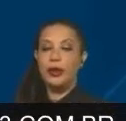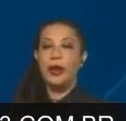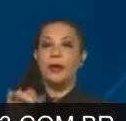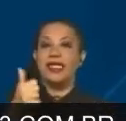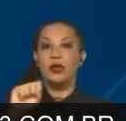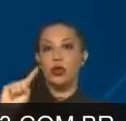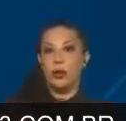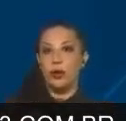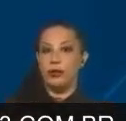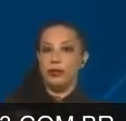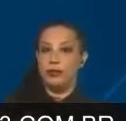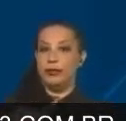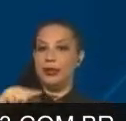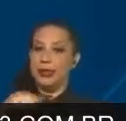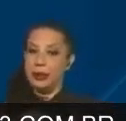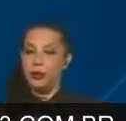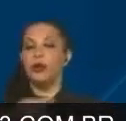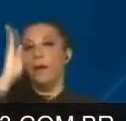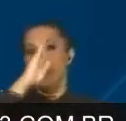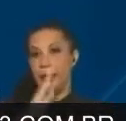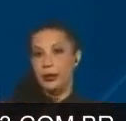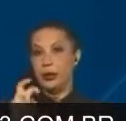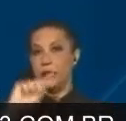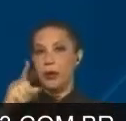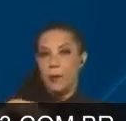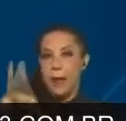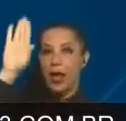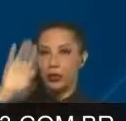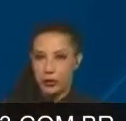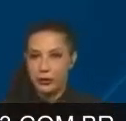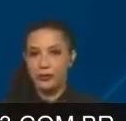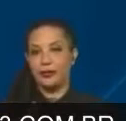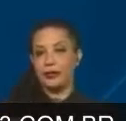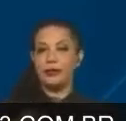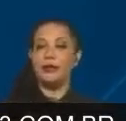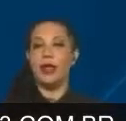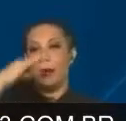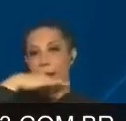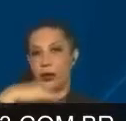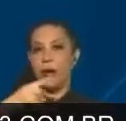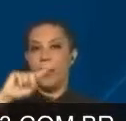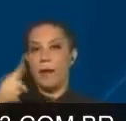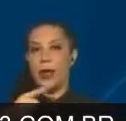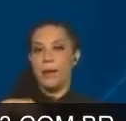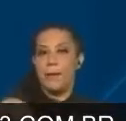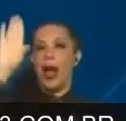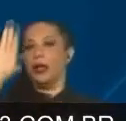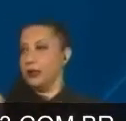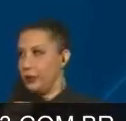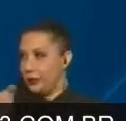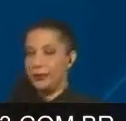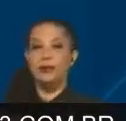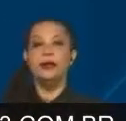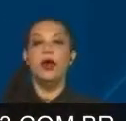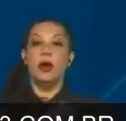de 18 mil casos. Em segundo lugar, o Brasil, com 5.037. Depois vem o Peru, com quase 1.500 confirmações,